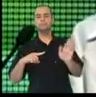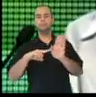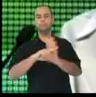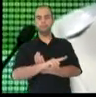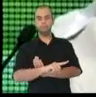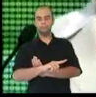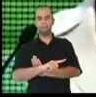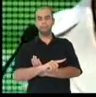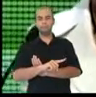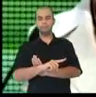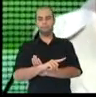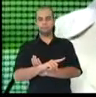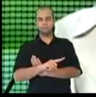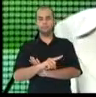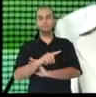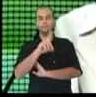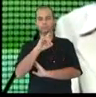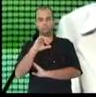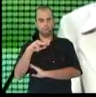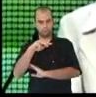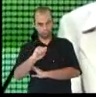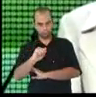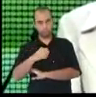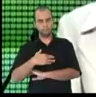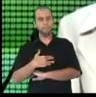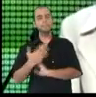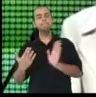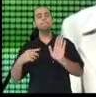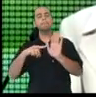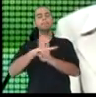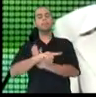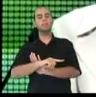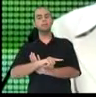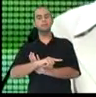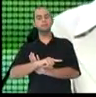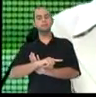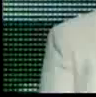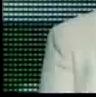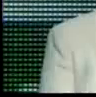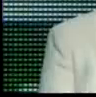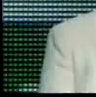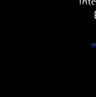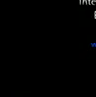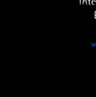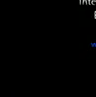Silva. Minha pergunta vai para a ministra Dilma. Eu